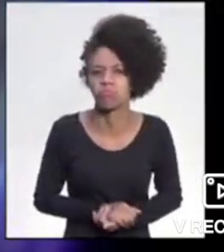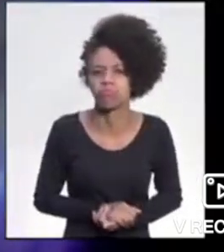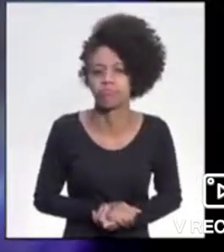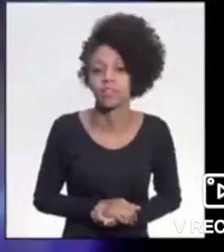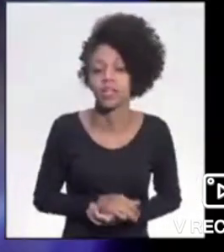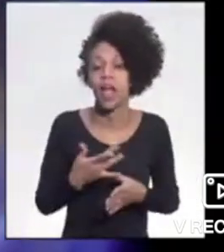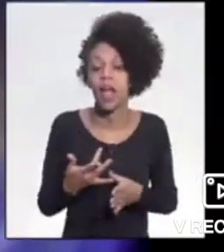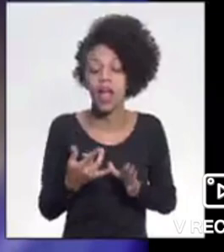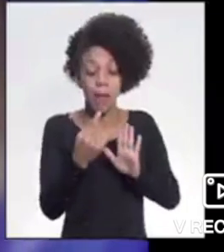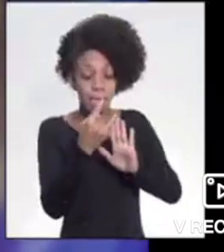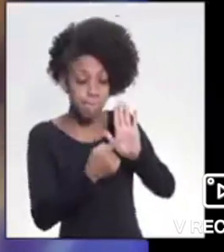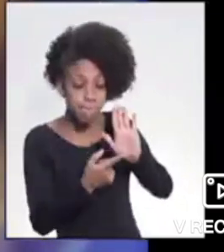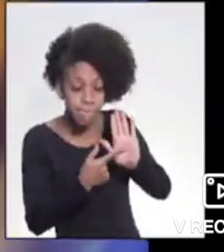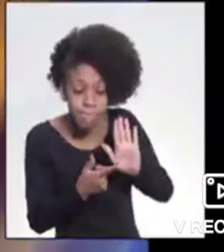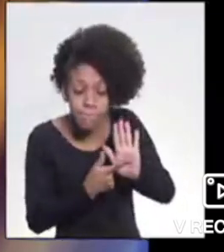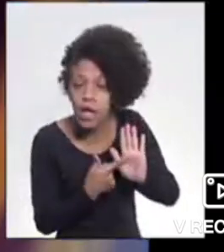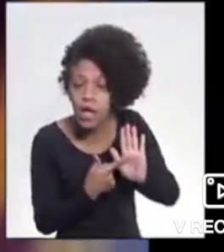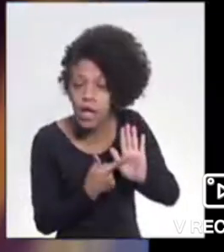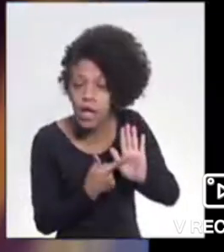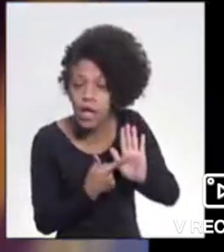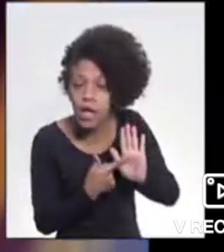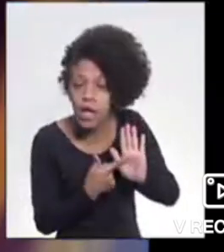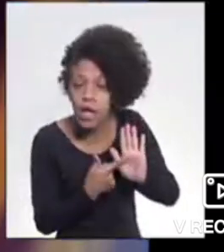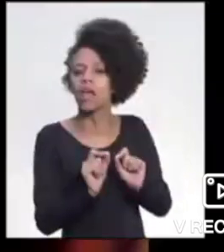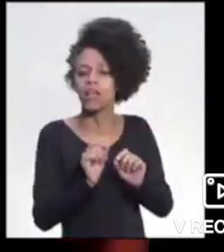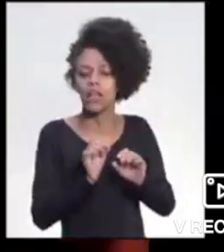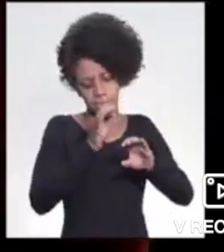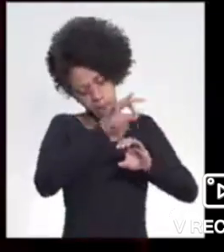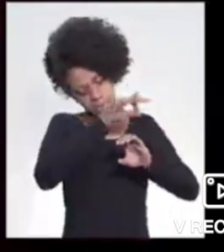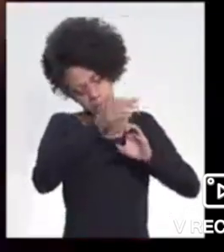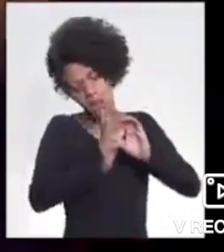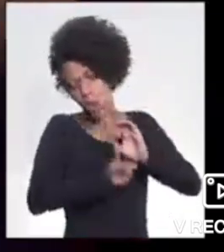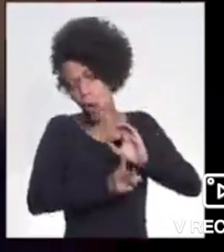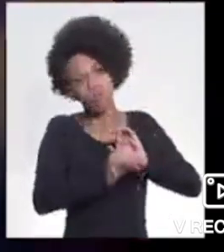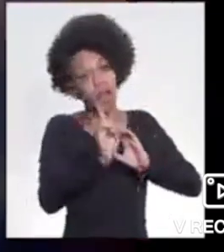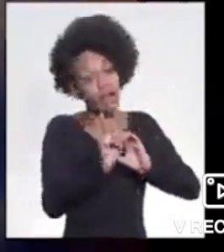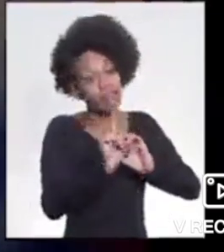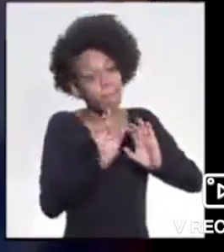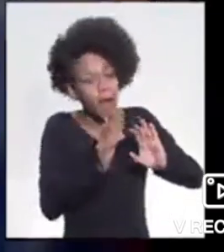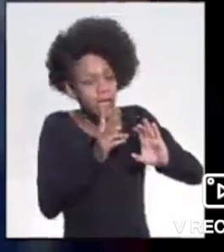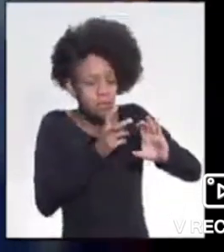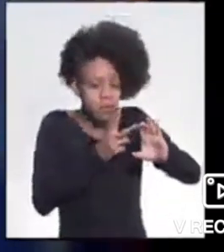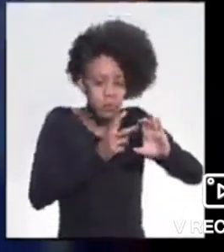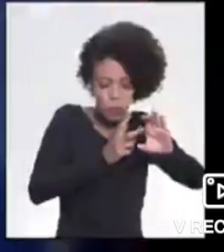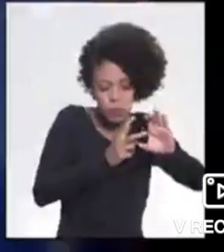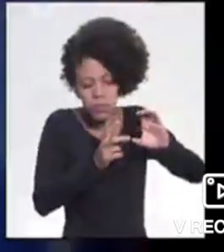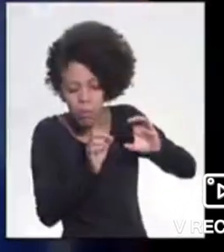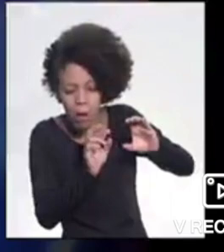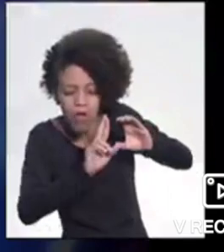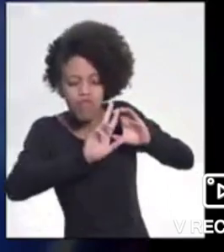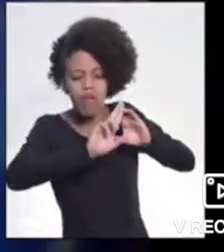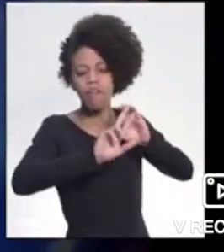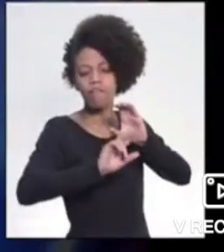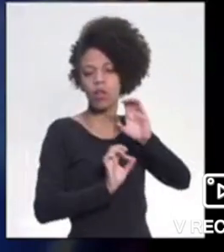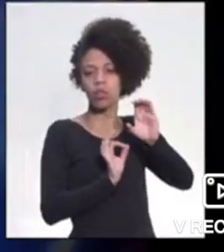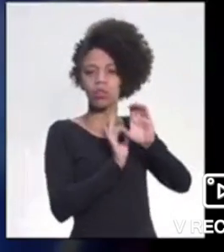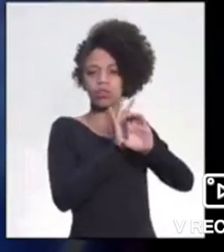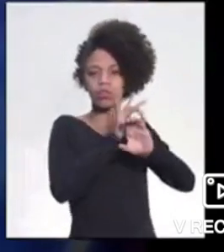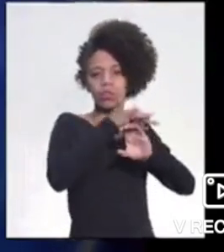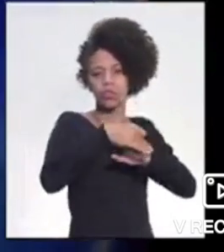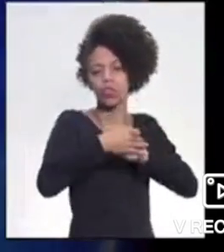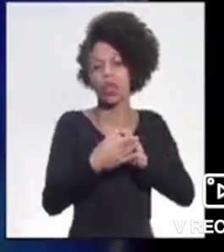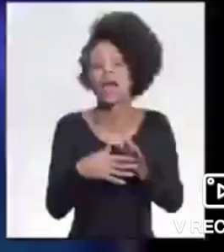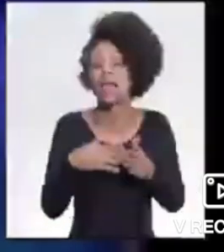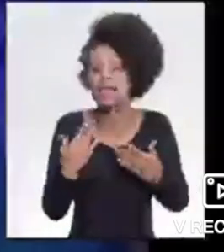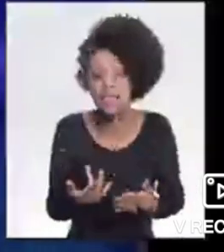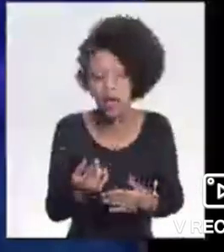Planck propôs que a matéria não emitia radiação de modo contínuo, mas que ela liberava discretos feixes de energia chamados de quantum.